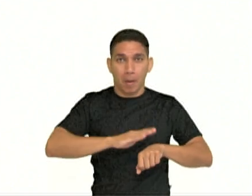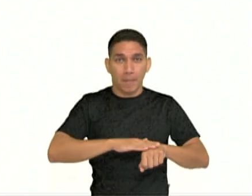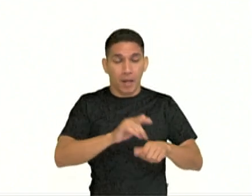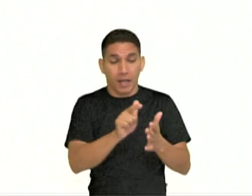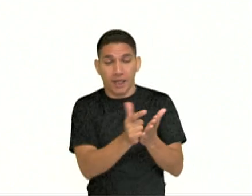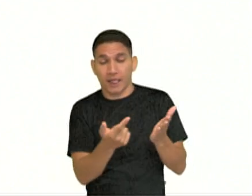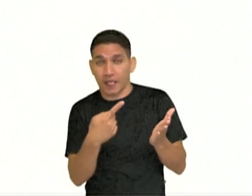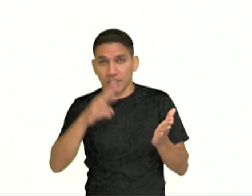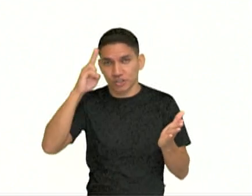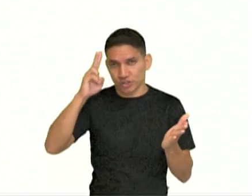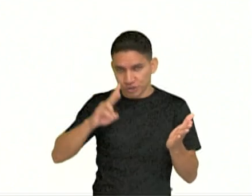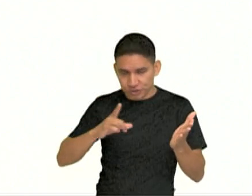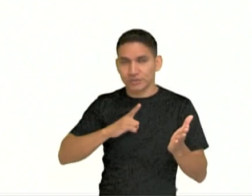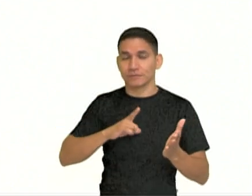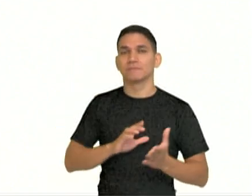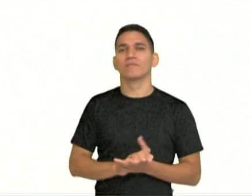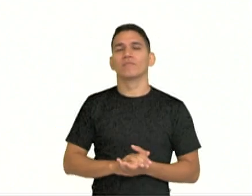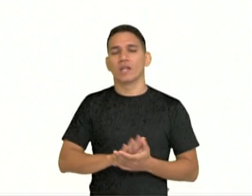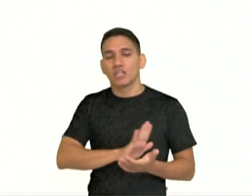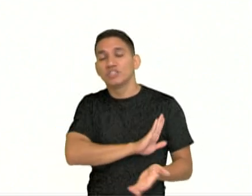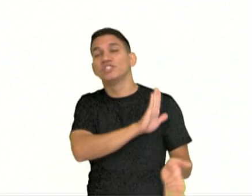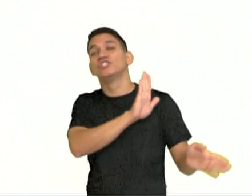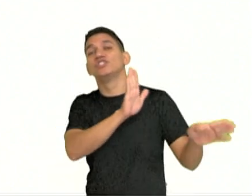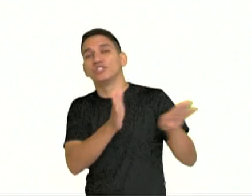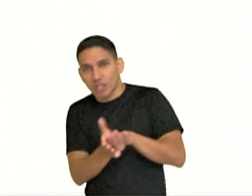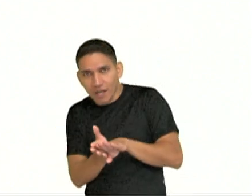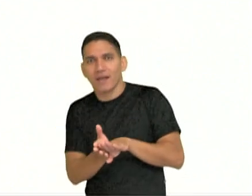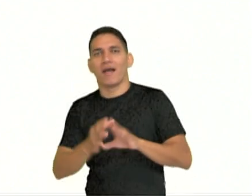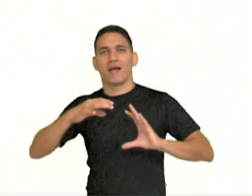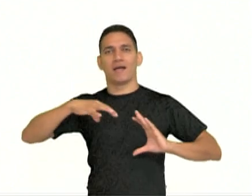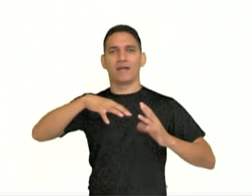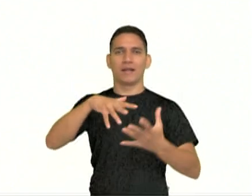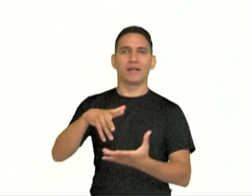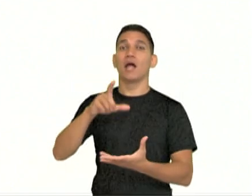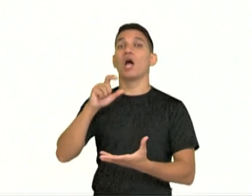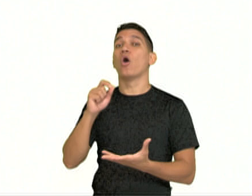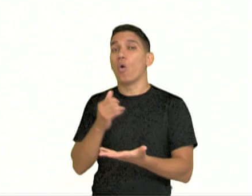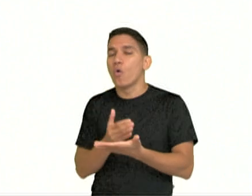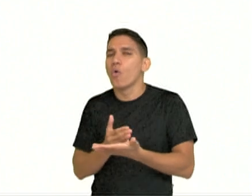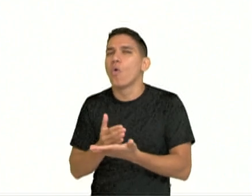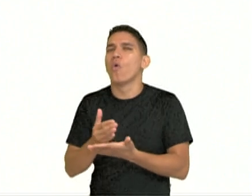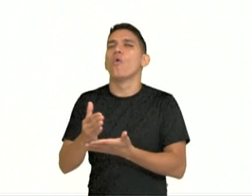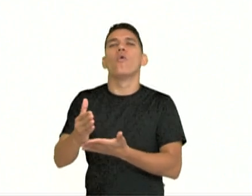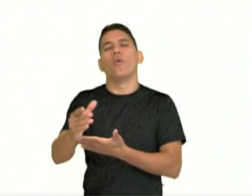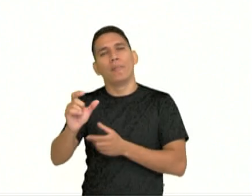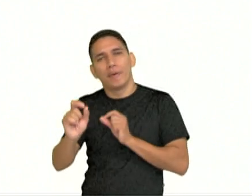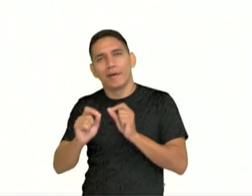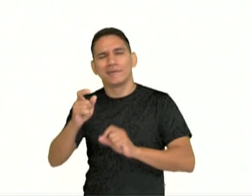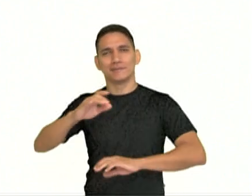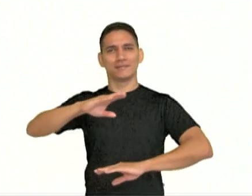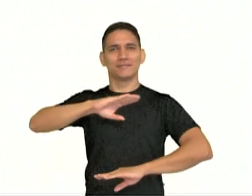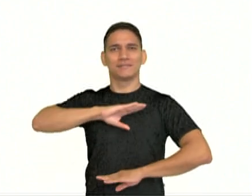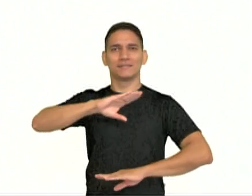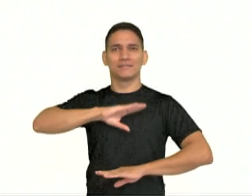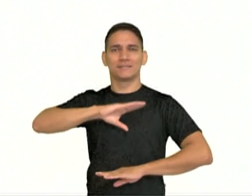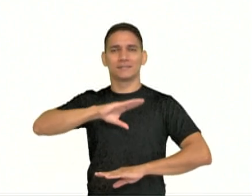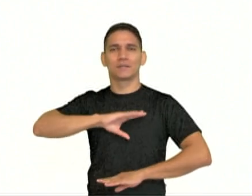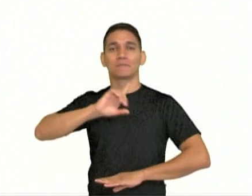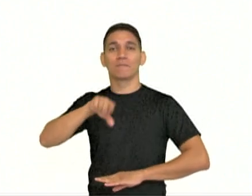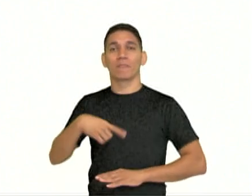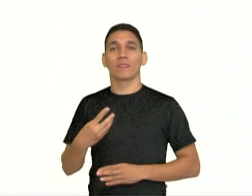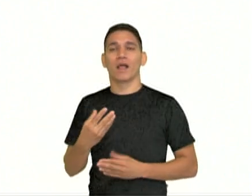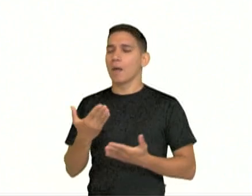a história, né? Ele chega na Terra e começa ali, né? A situação, né?